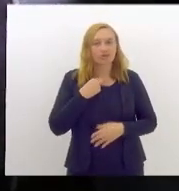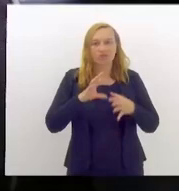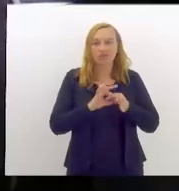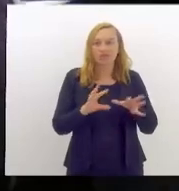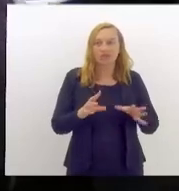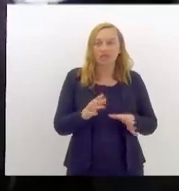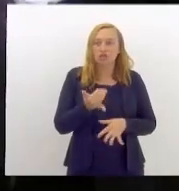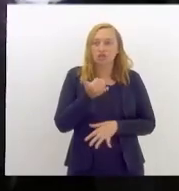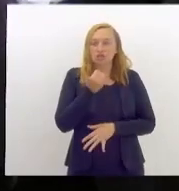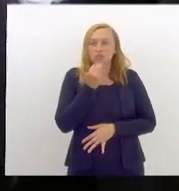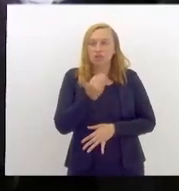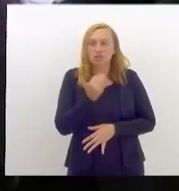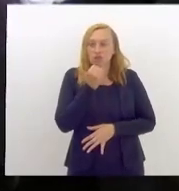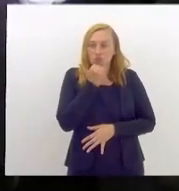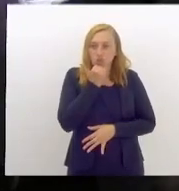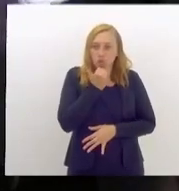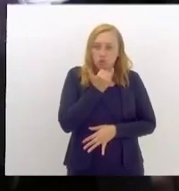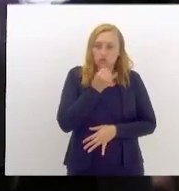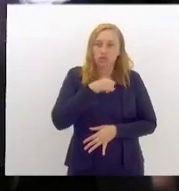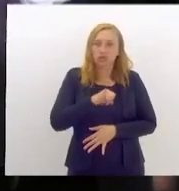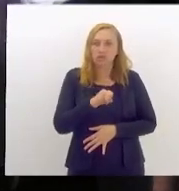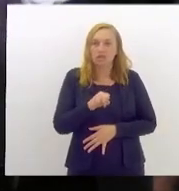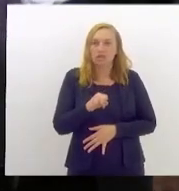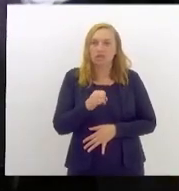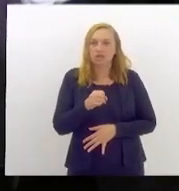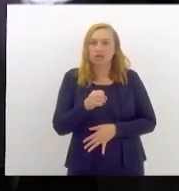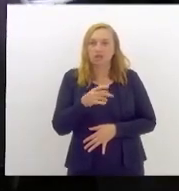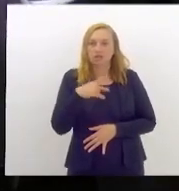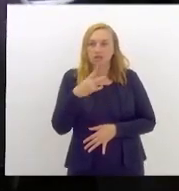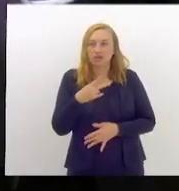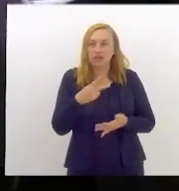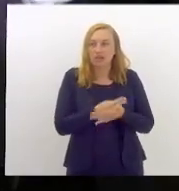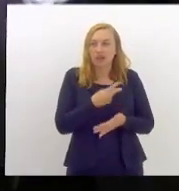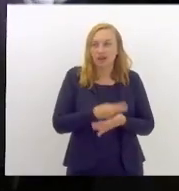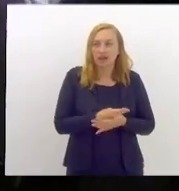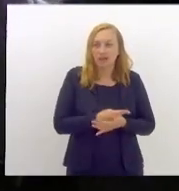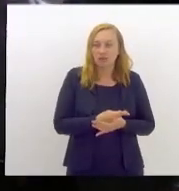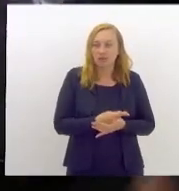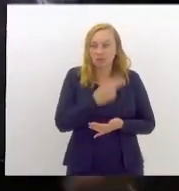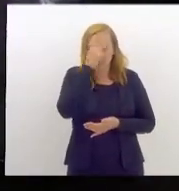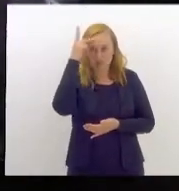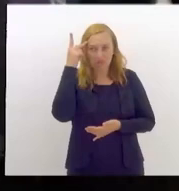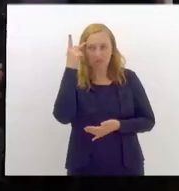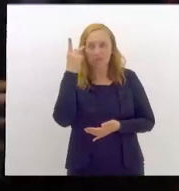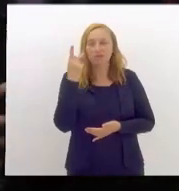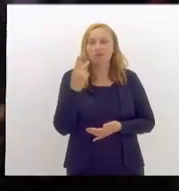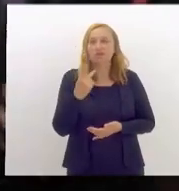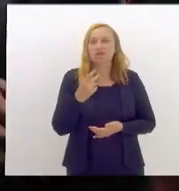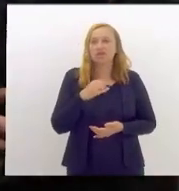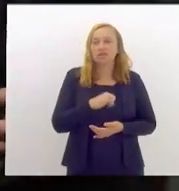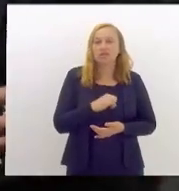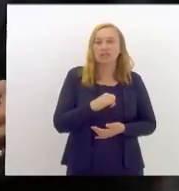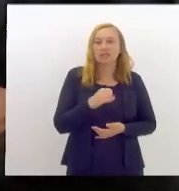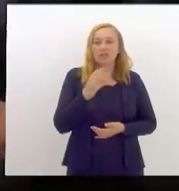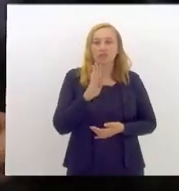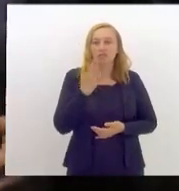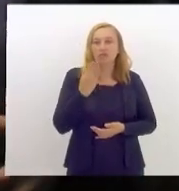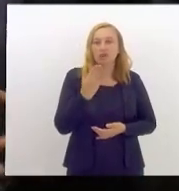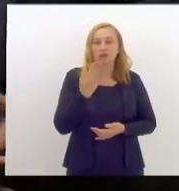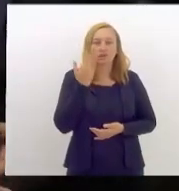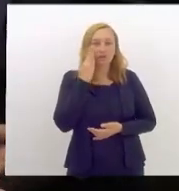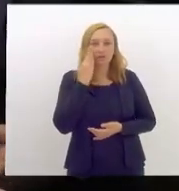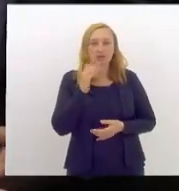deixar de me desculpar se alguém ofendi se alguém passeia falsa impressão e principalmente